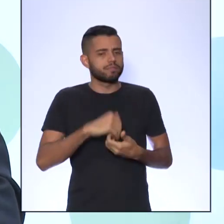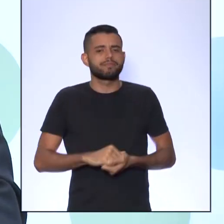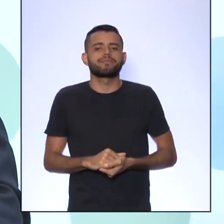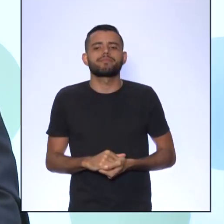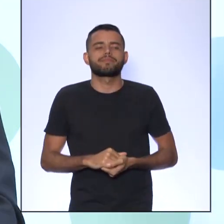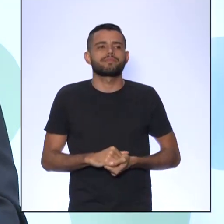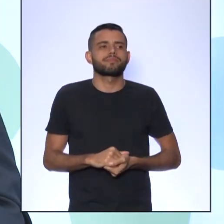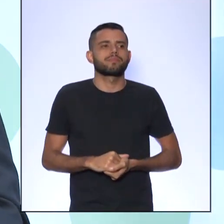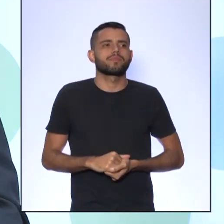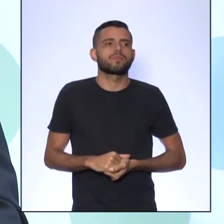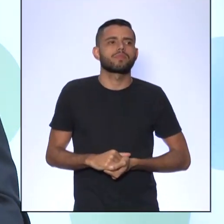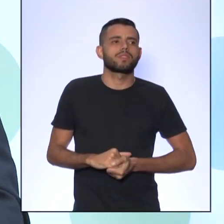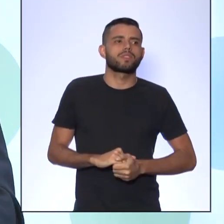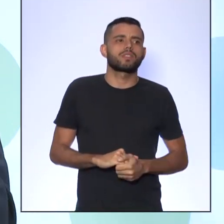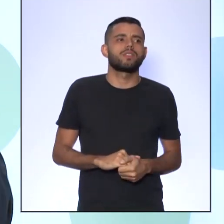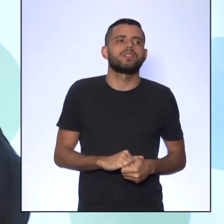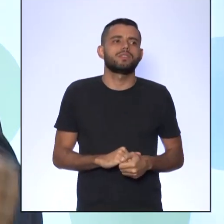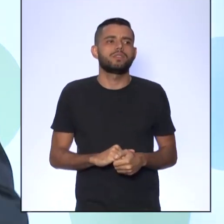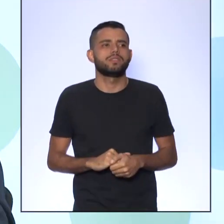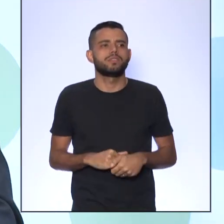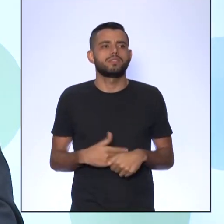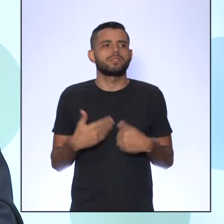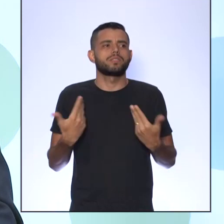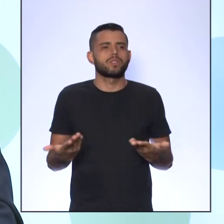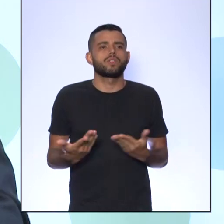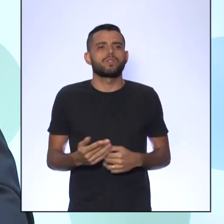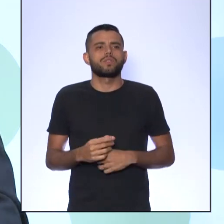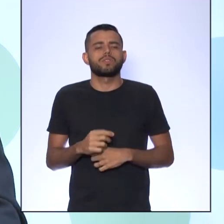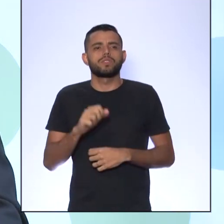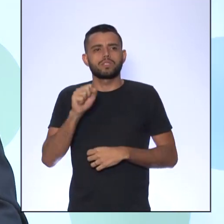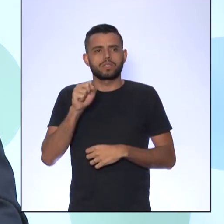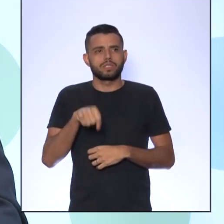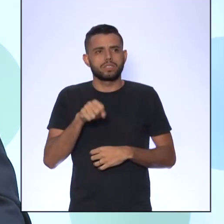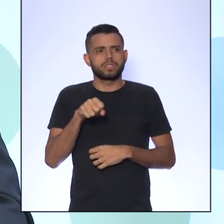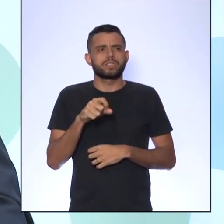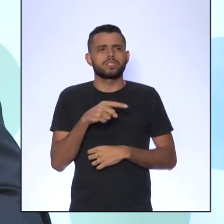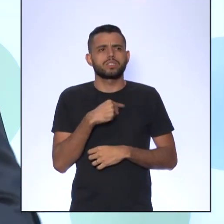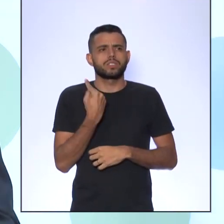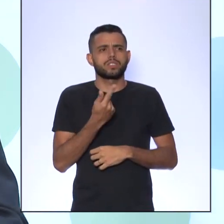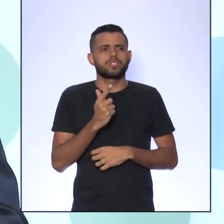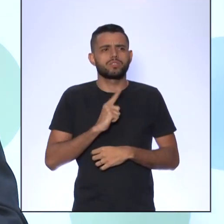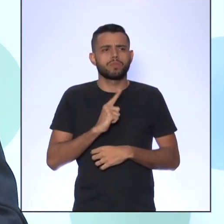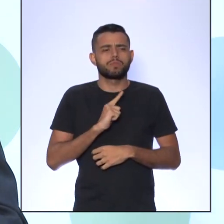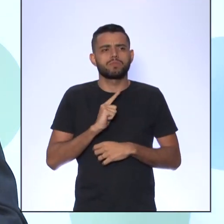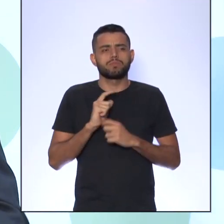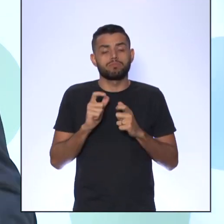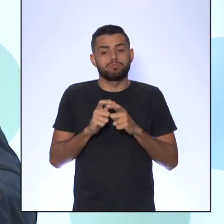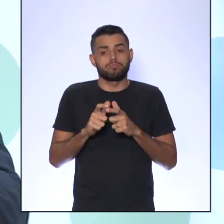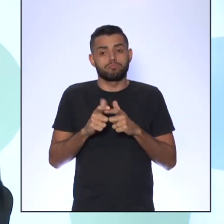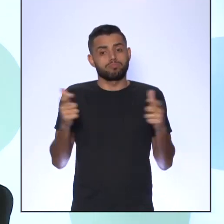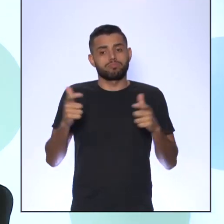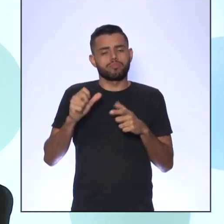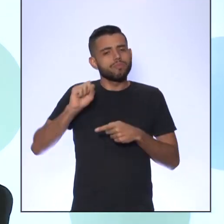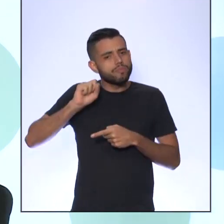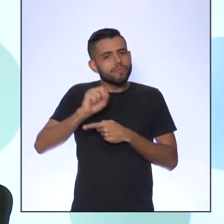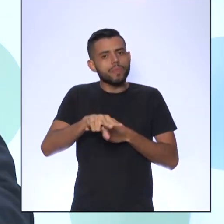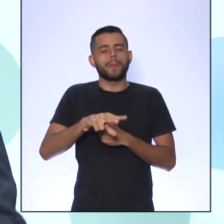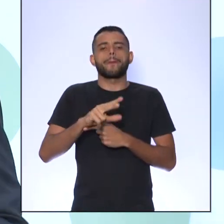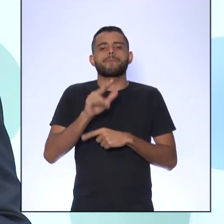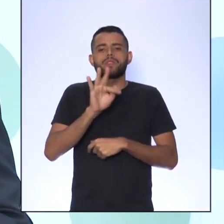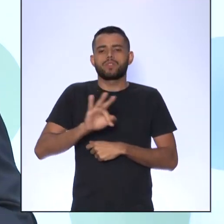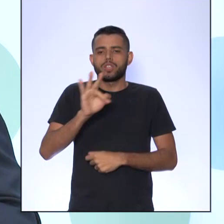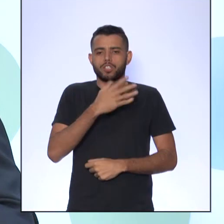né, de fato, nós tivemos uma ampliação, né, significativa das formas de ingresso nas universidades públicas públicas e